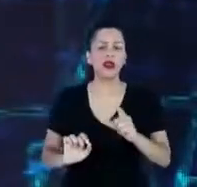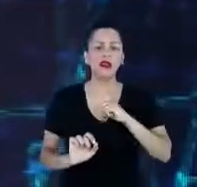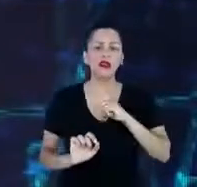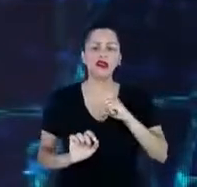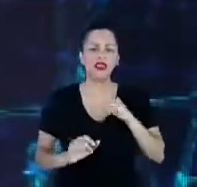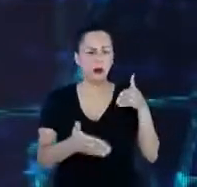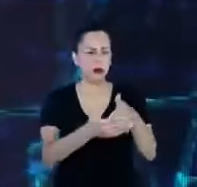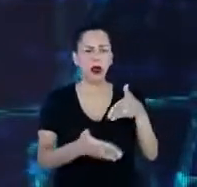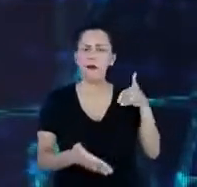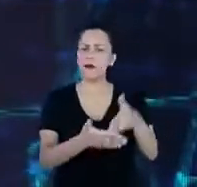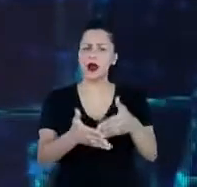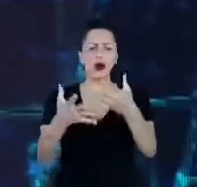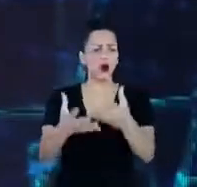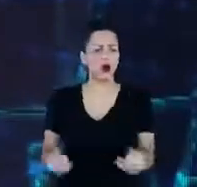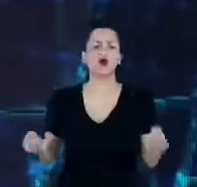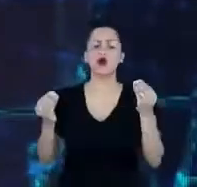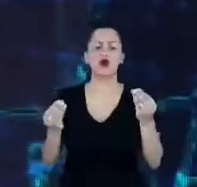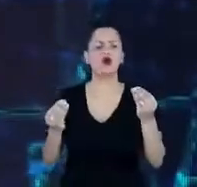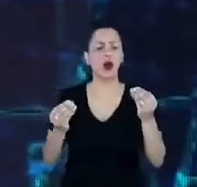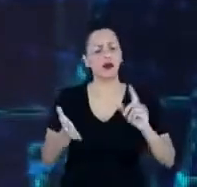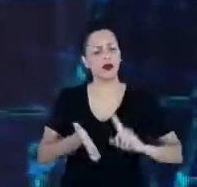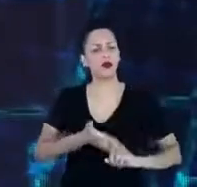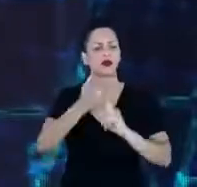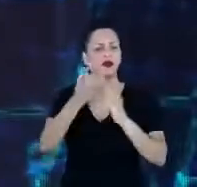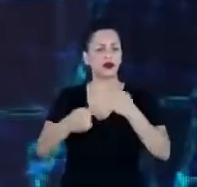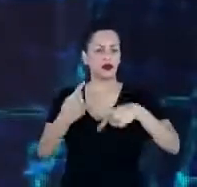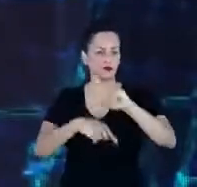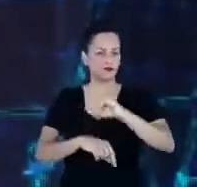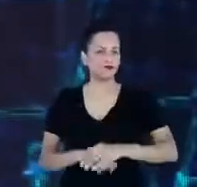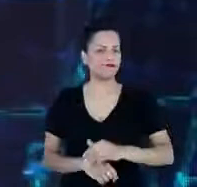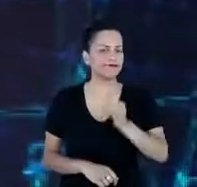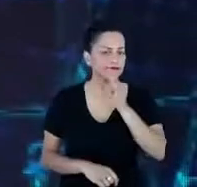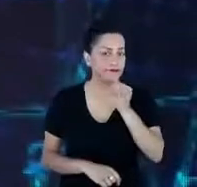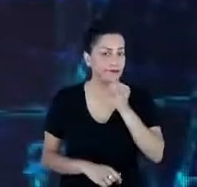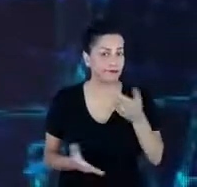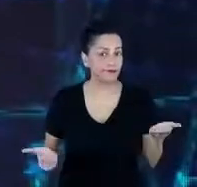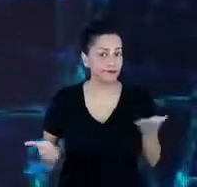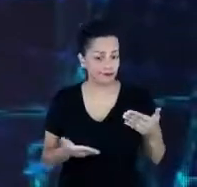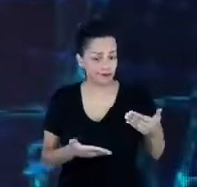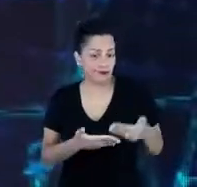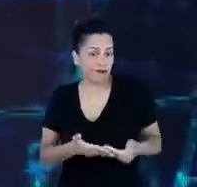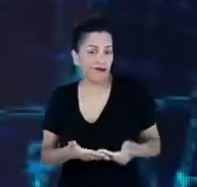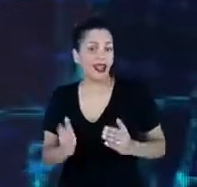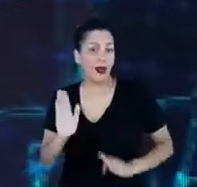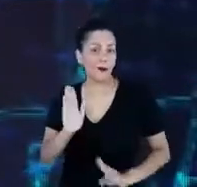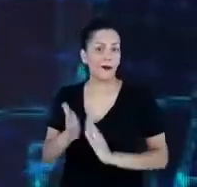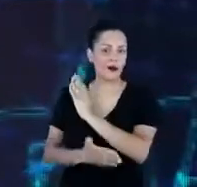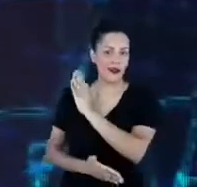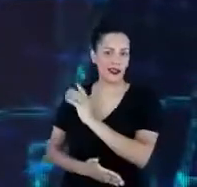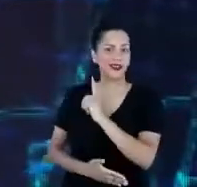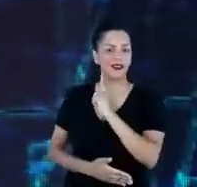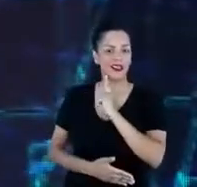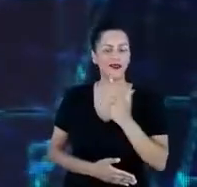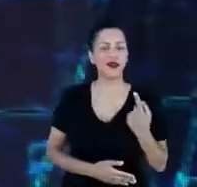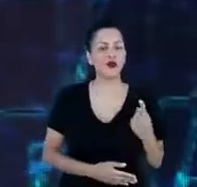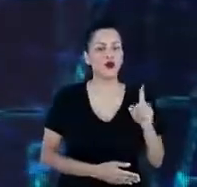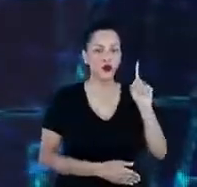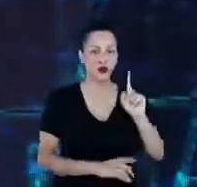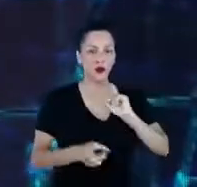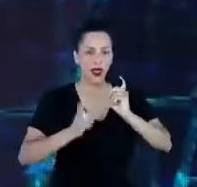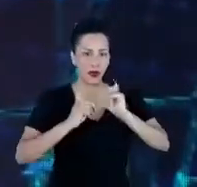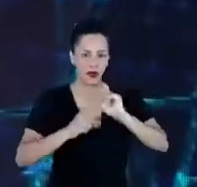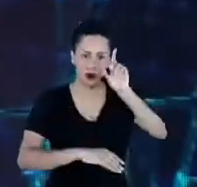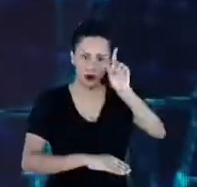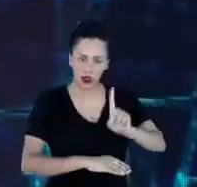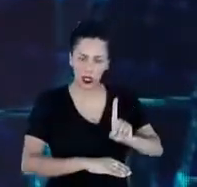avanço tecnológico o exemplo mais recente foi aprovação que ocorreu na última reunião de Diretoria da